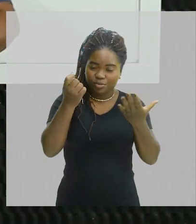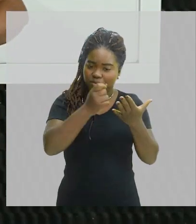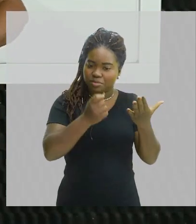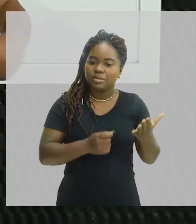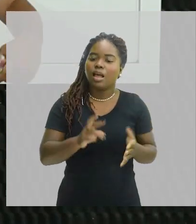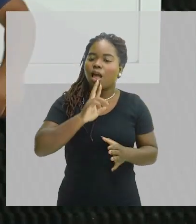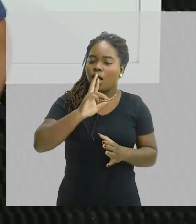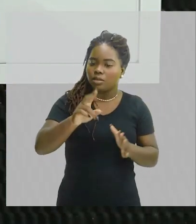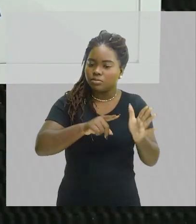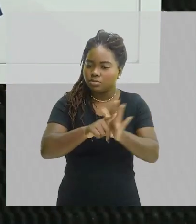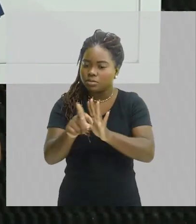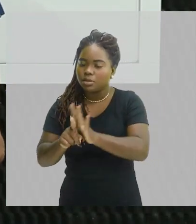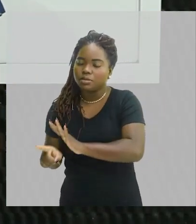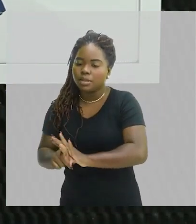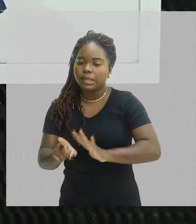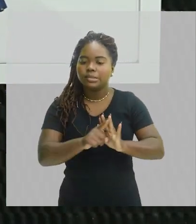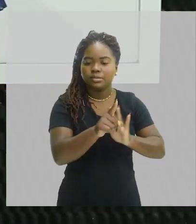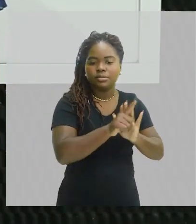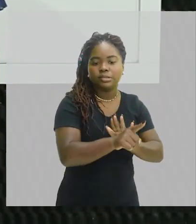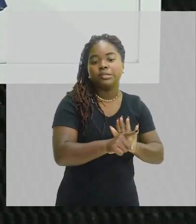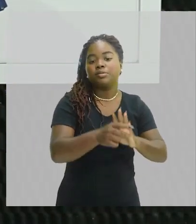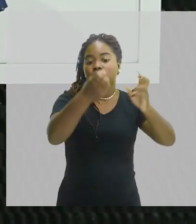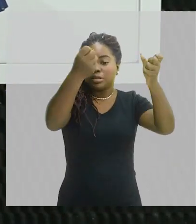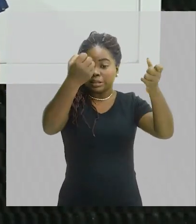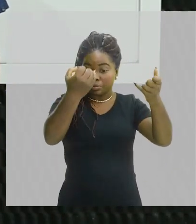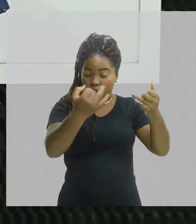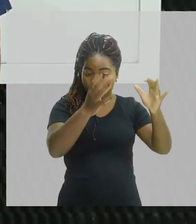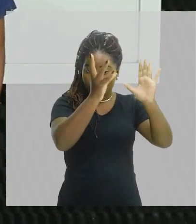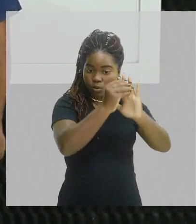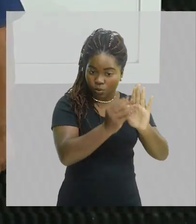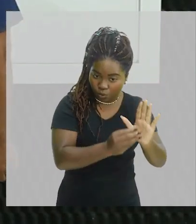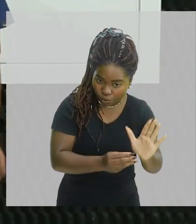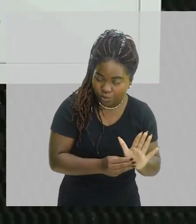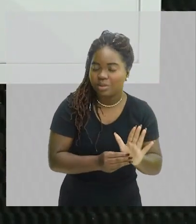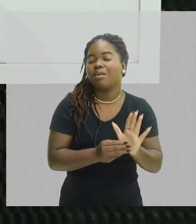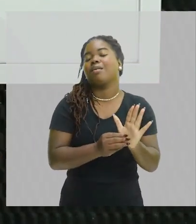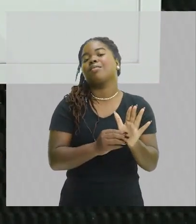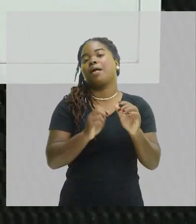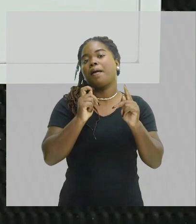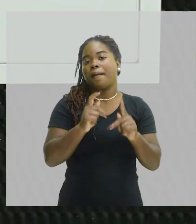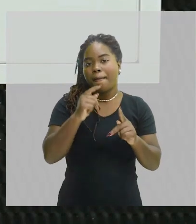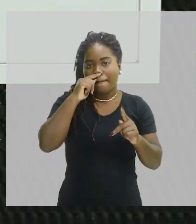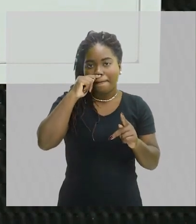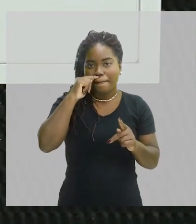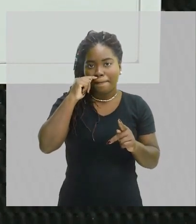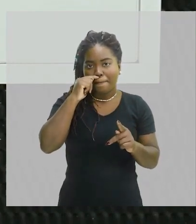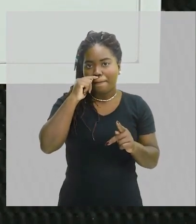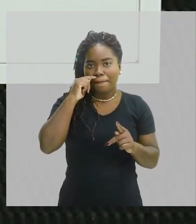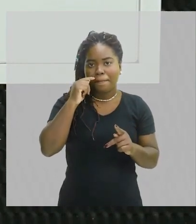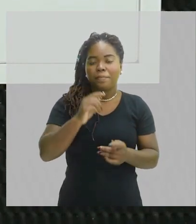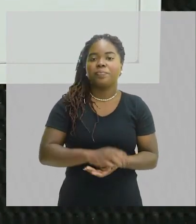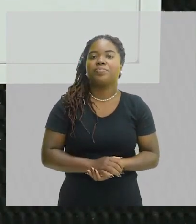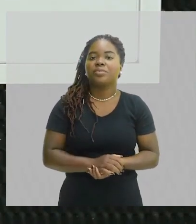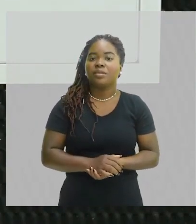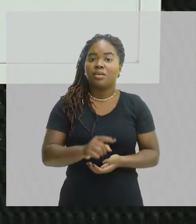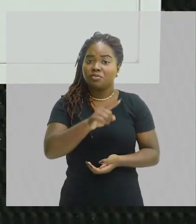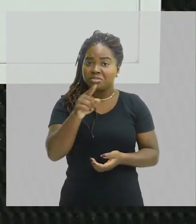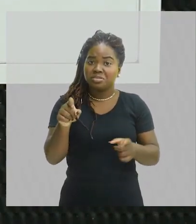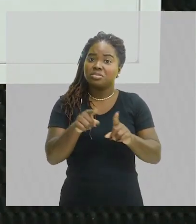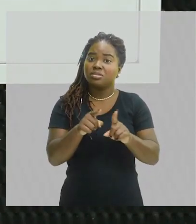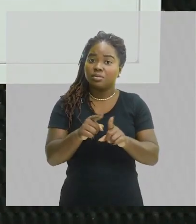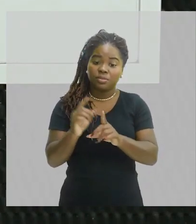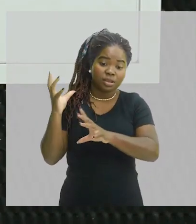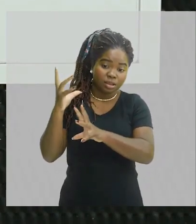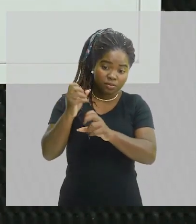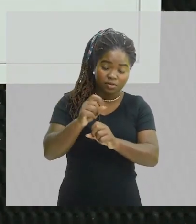parte física, comentar o conteúdo aqui, tá certo? E vocês têm que fazer as anotações de vocês, certo? Não esqueçam